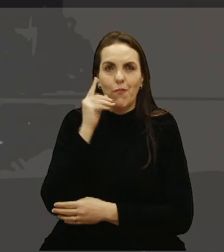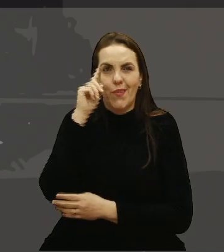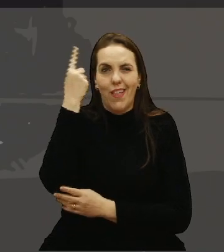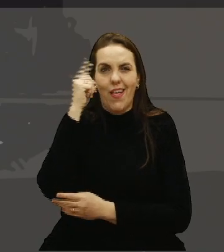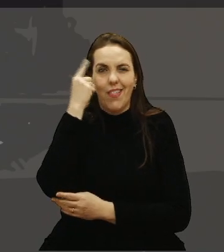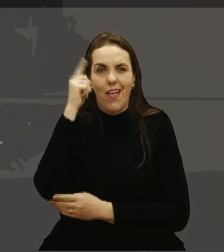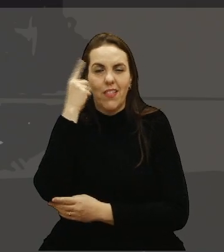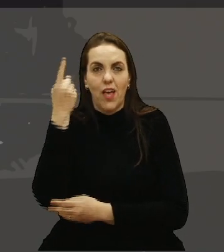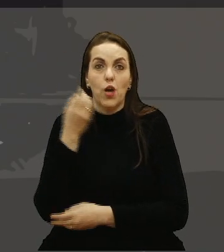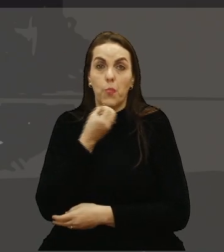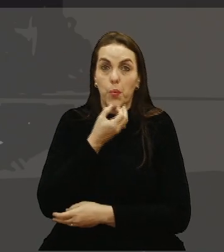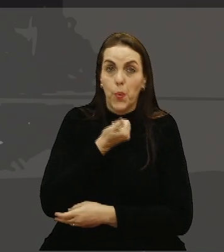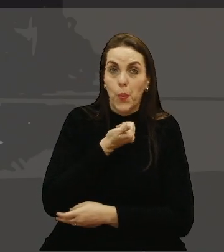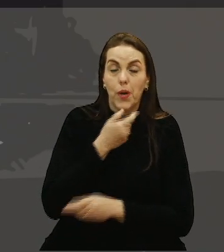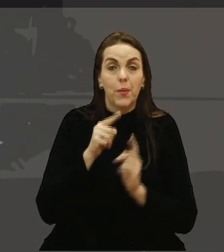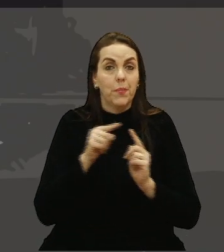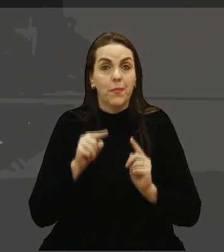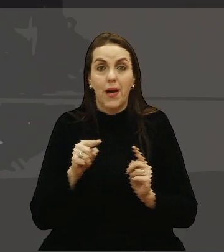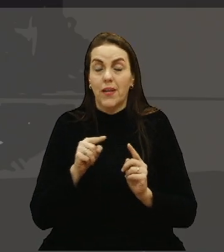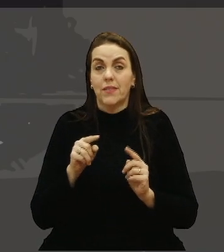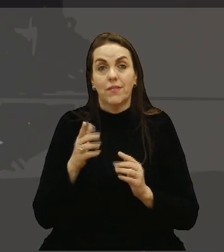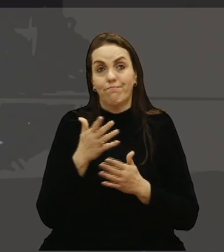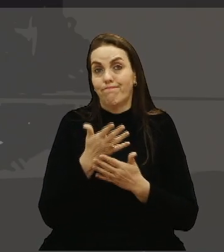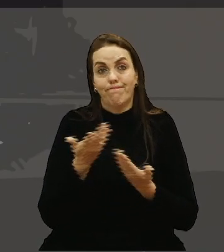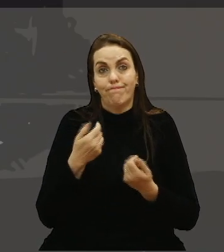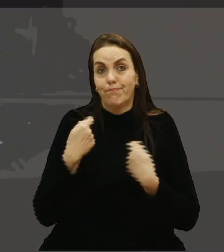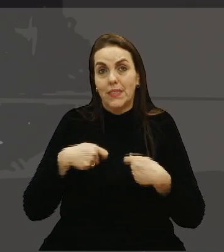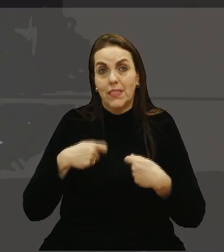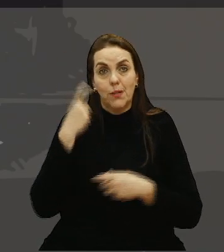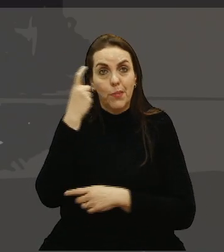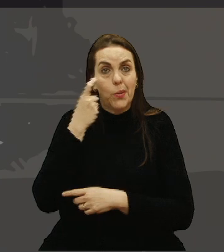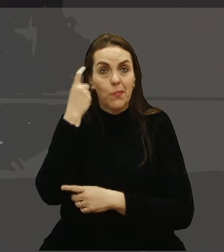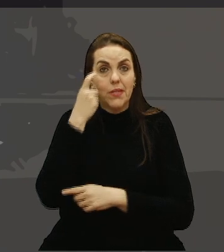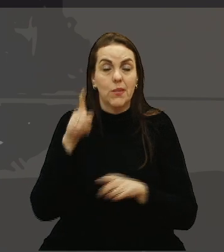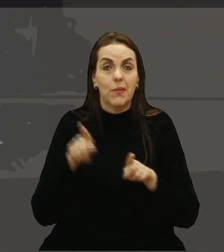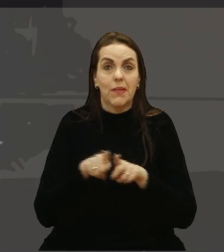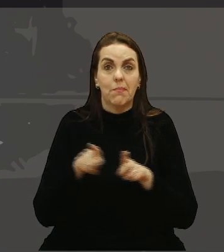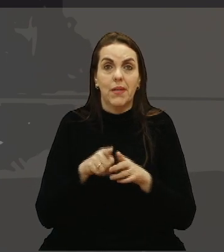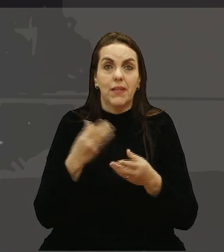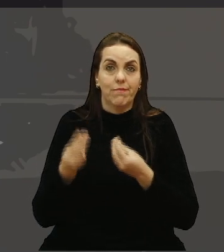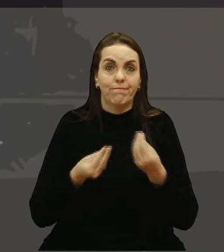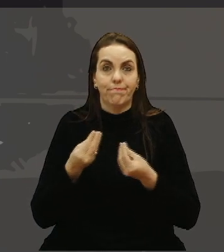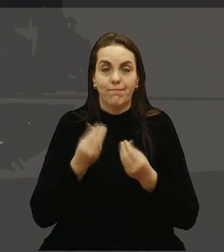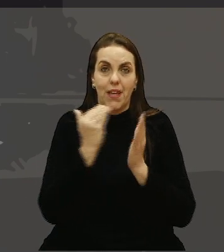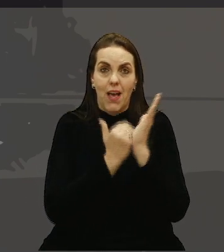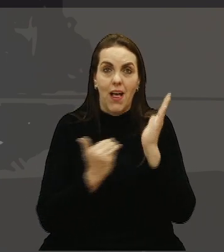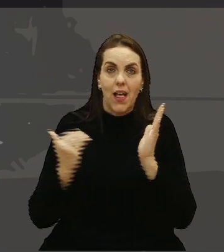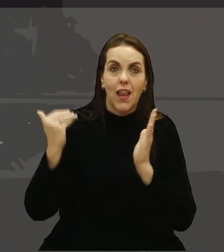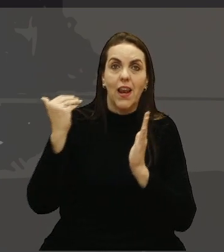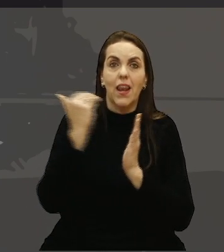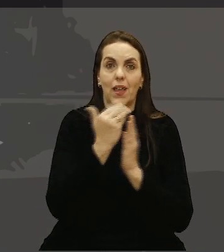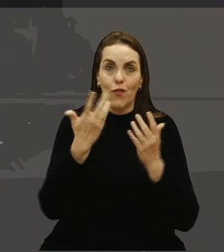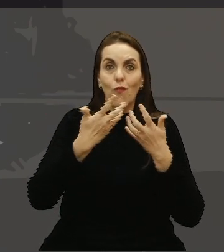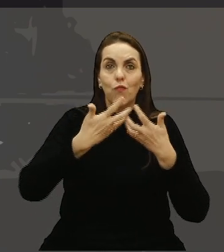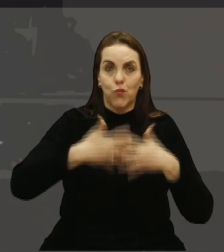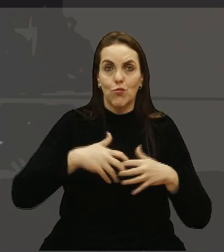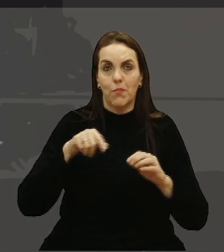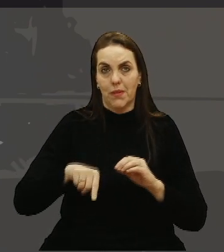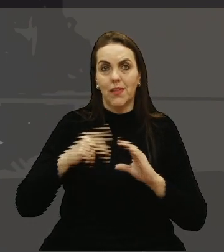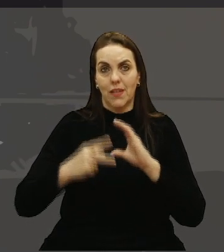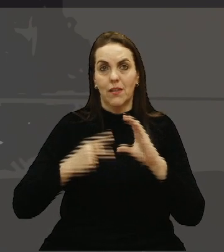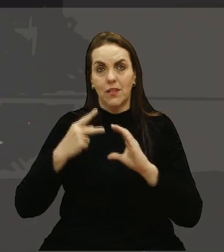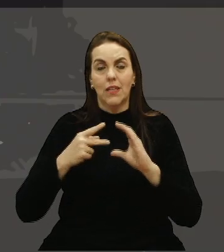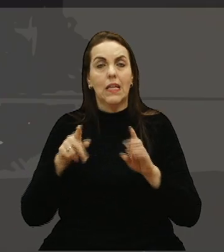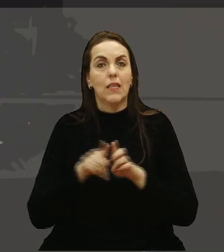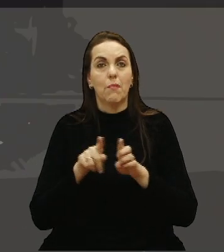são pertinentes, mas nós temos que nos preocupar também, porque sabemos que, além do funcionamento da casa, tem algumas